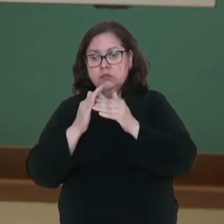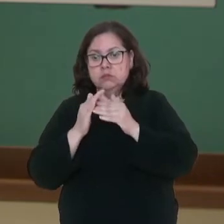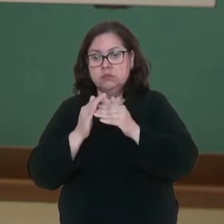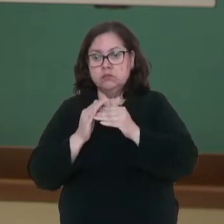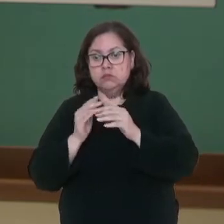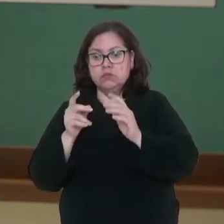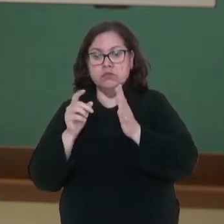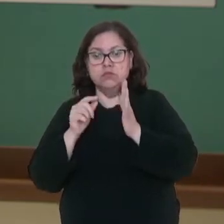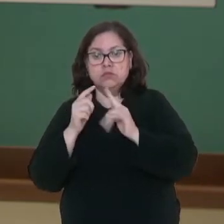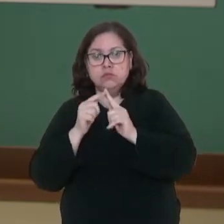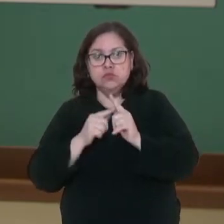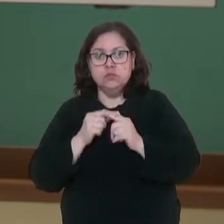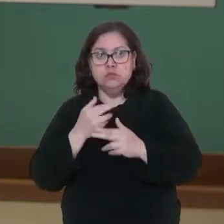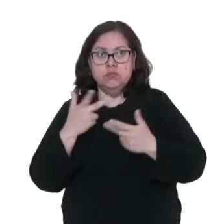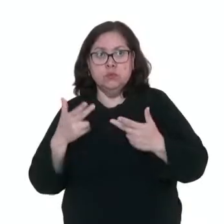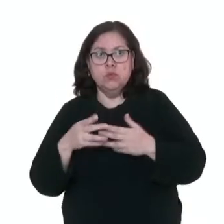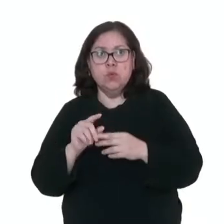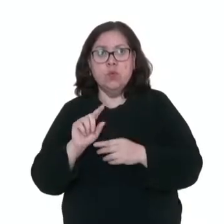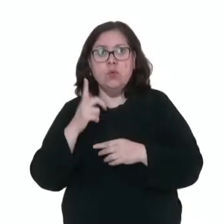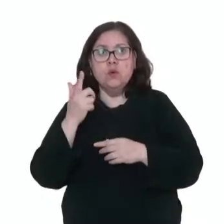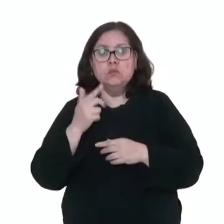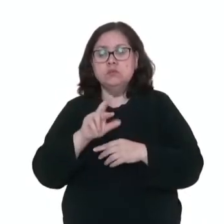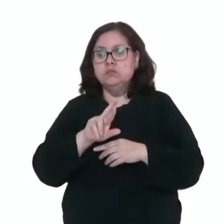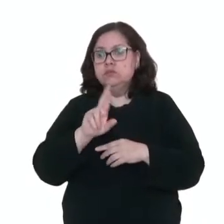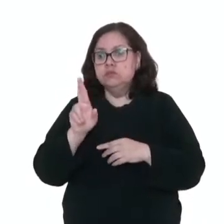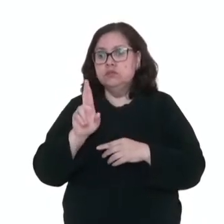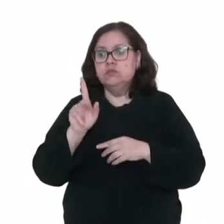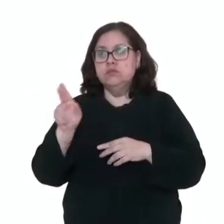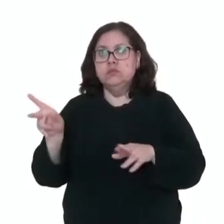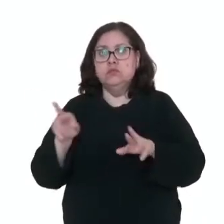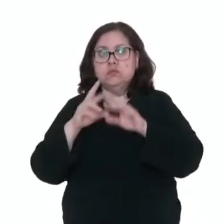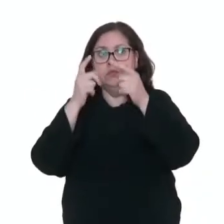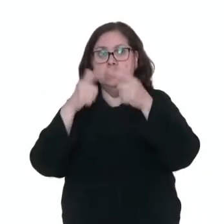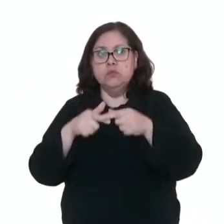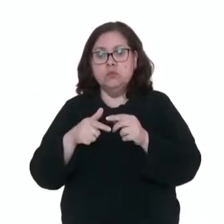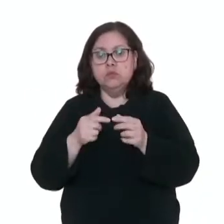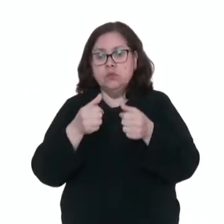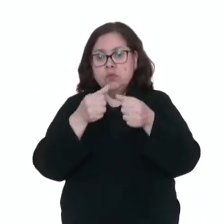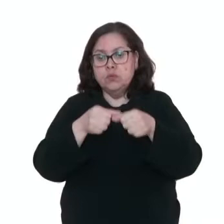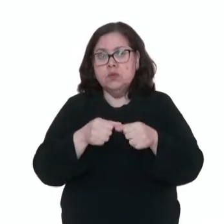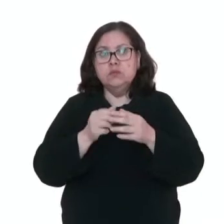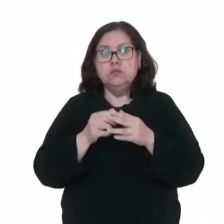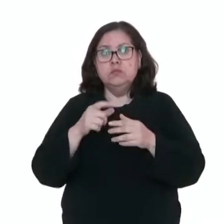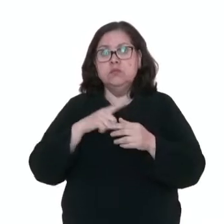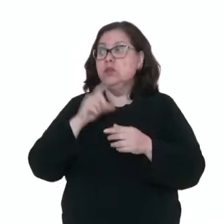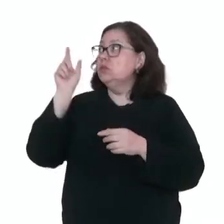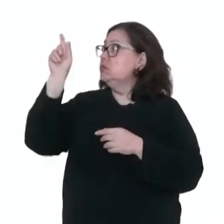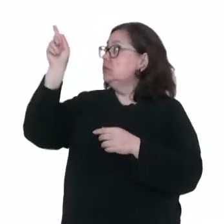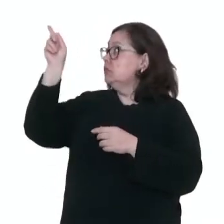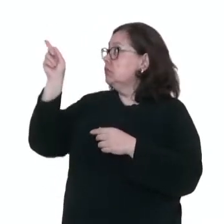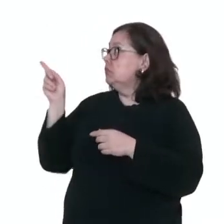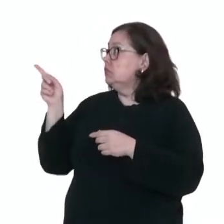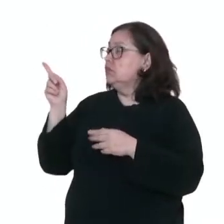tipo de situação. Quando genes diferentes estão localizados no mesmo cromossomo, então nós temos o